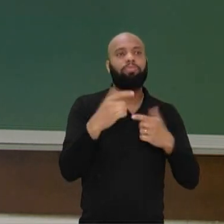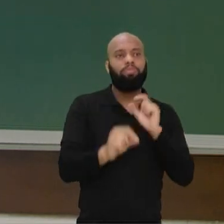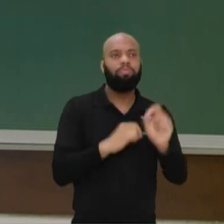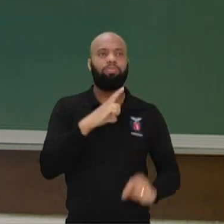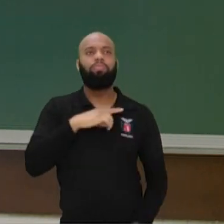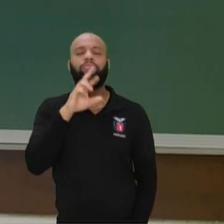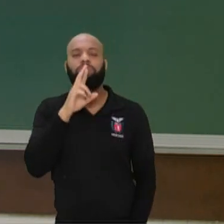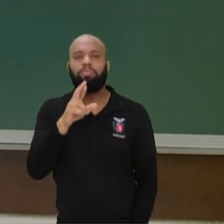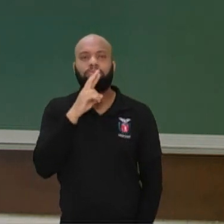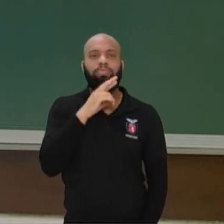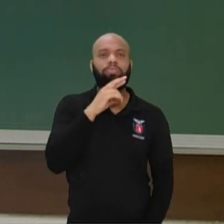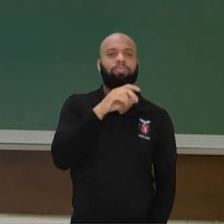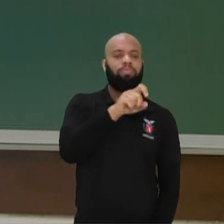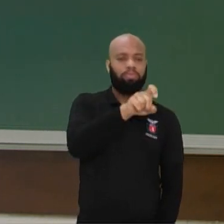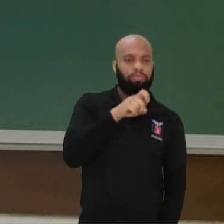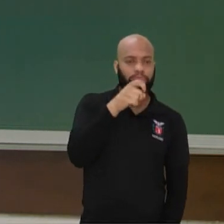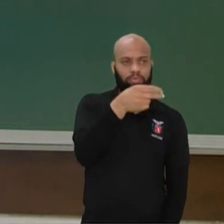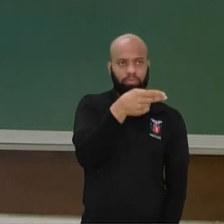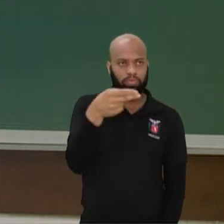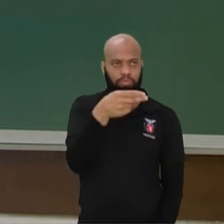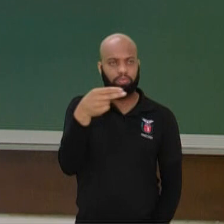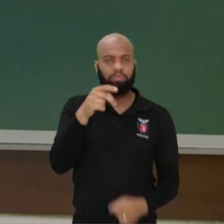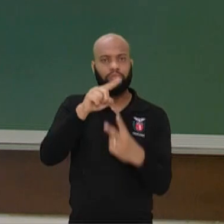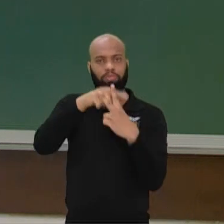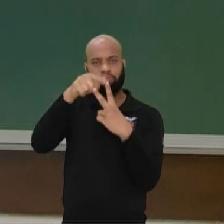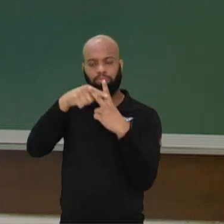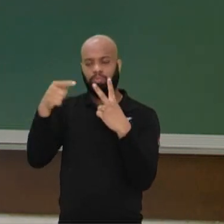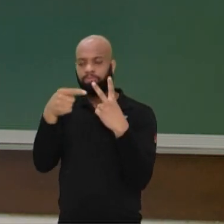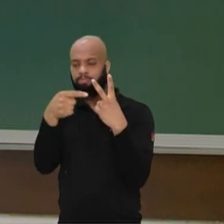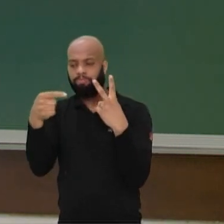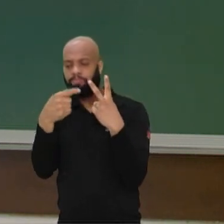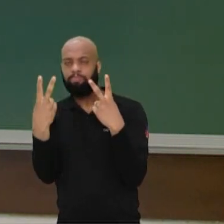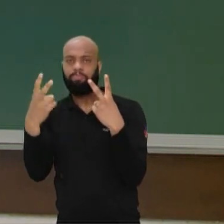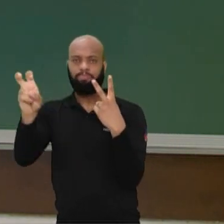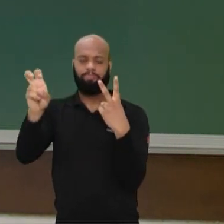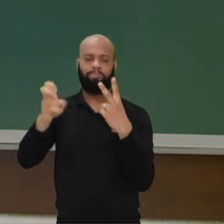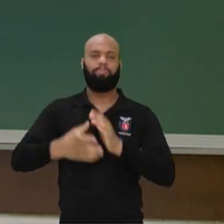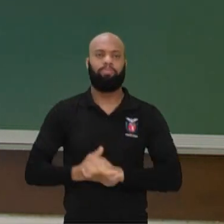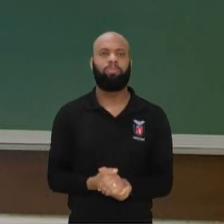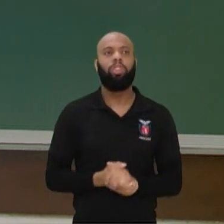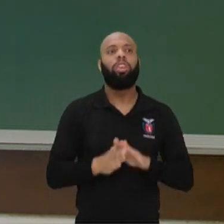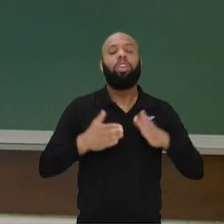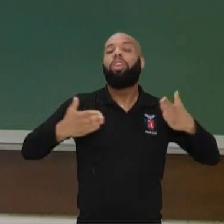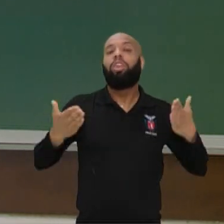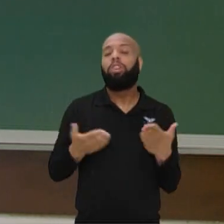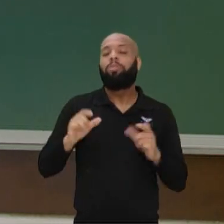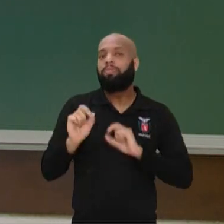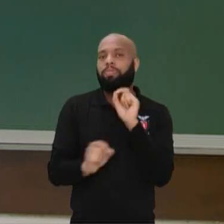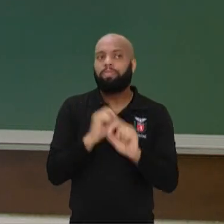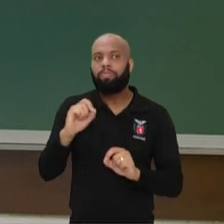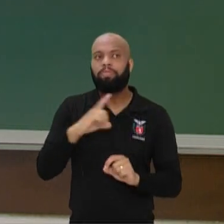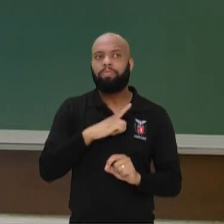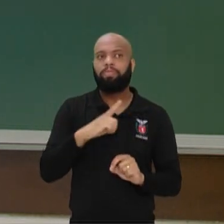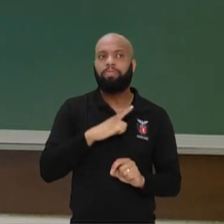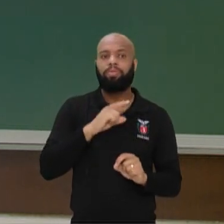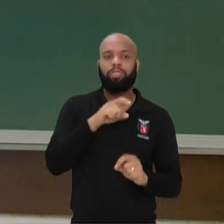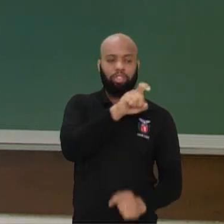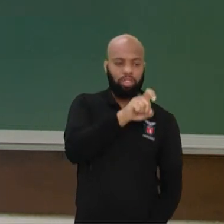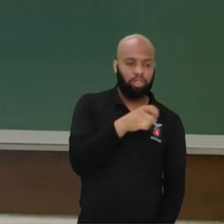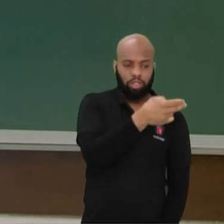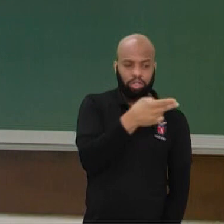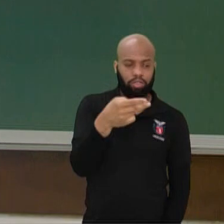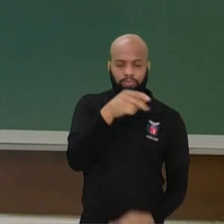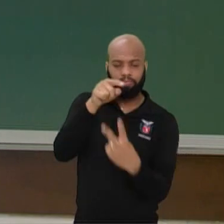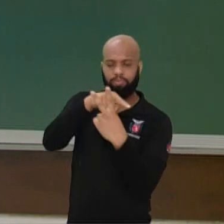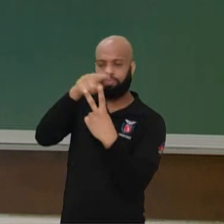raiz quadrada de x ao quadrado é raiz quadrada de menos 25. Então, o x é uma raiz de